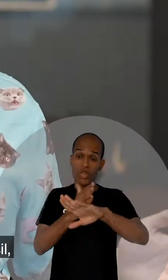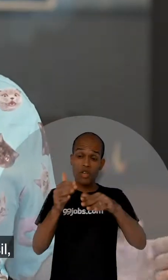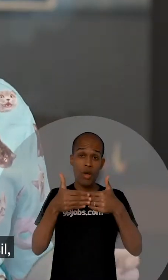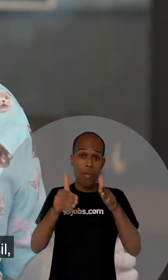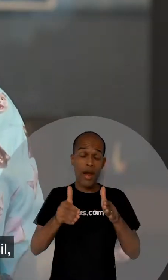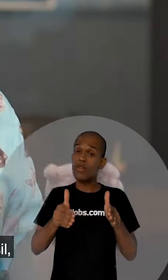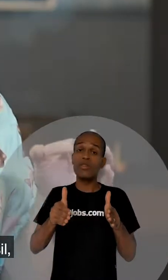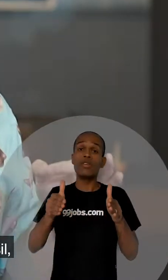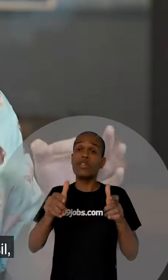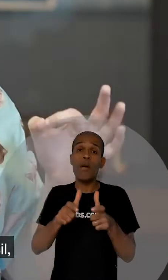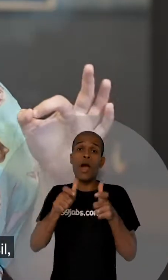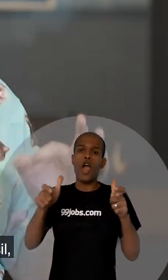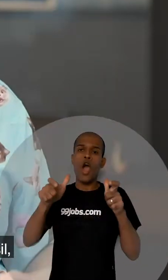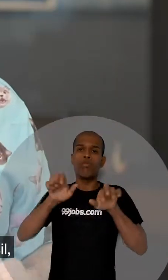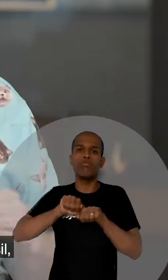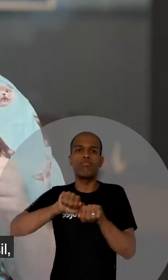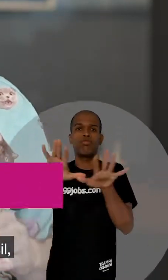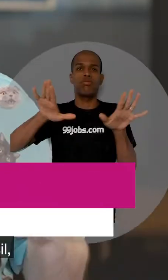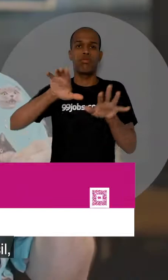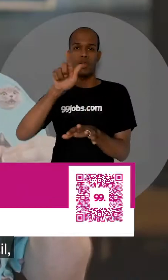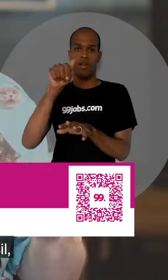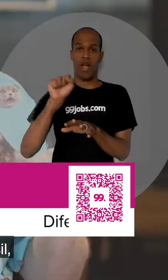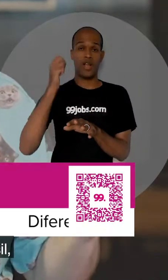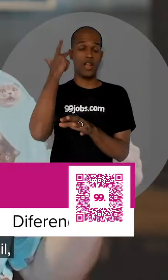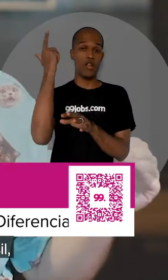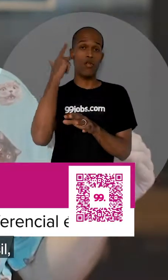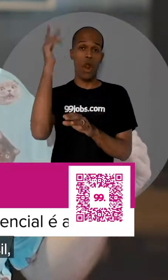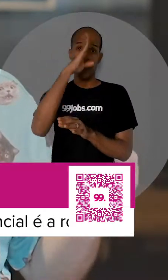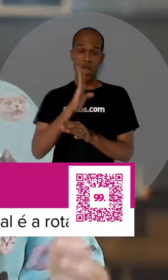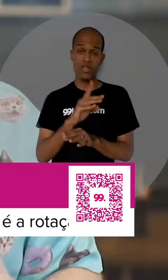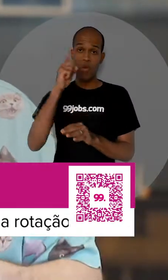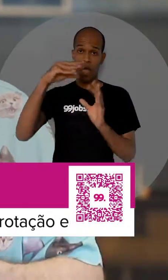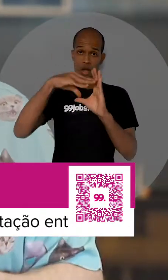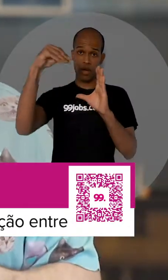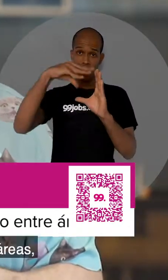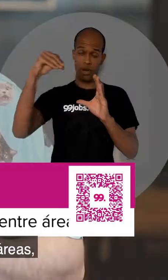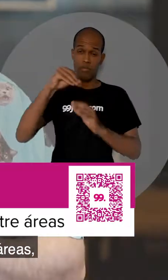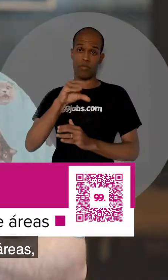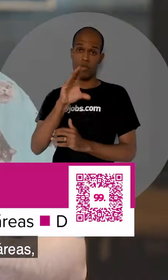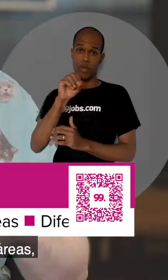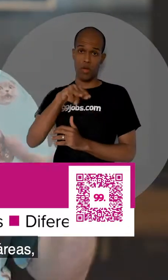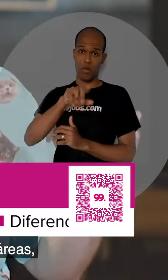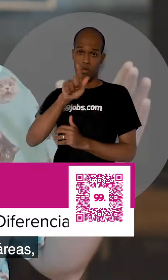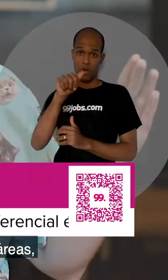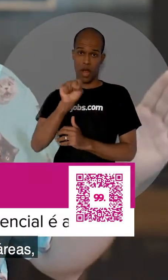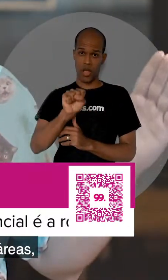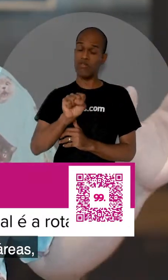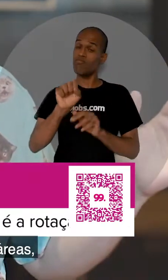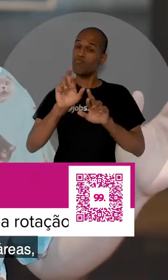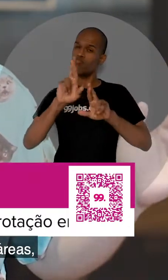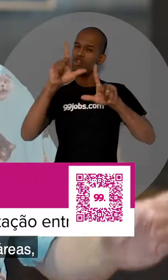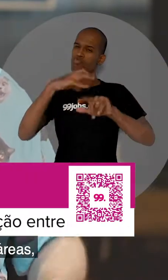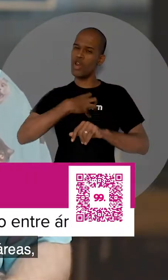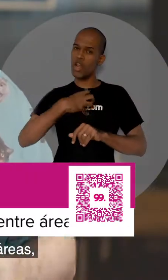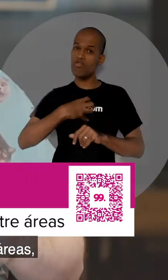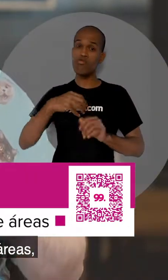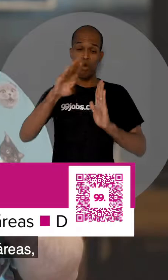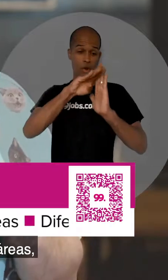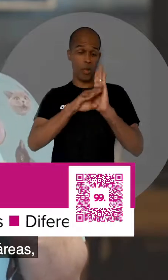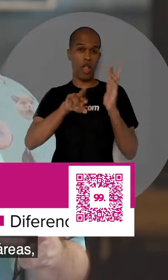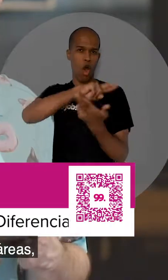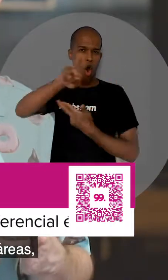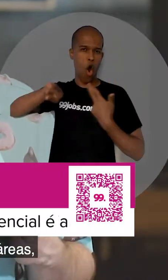Estágio aberto na maior distribuidora de gás natural do Brasil, a Comgás. E como super diferencial, o programa